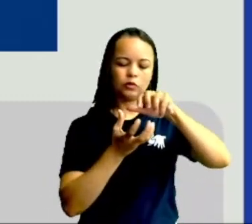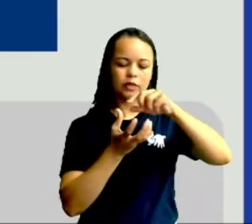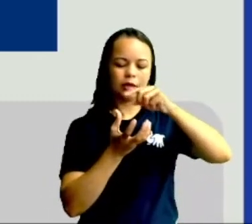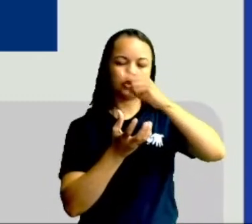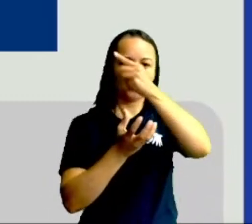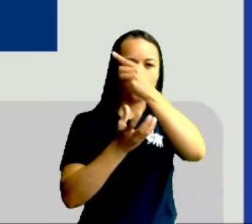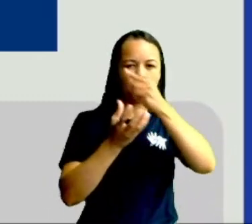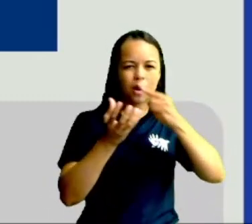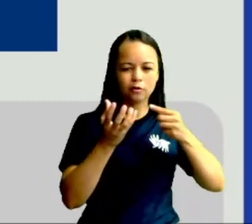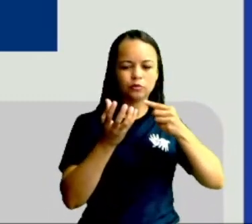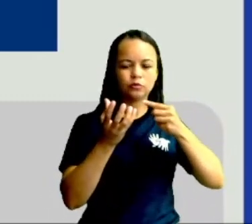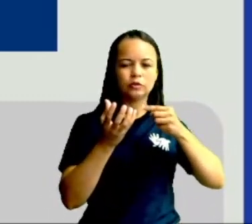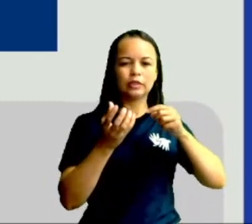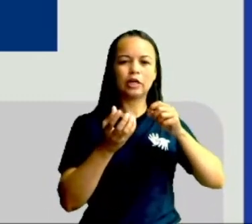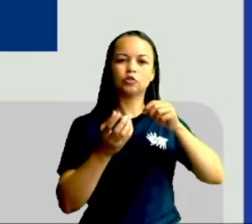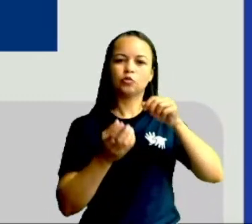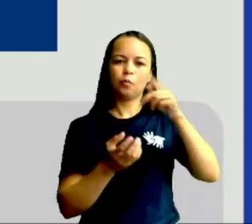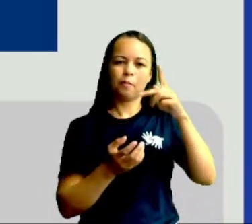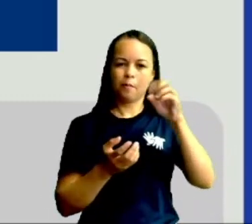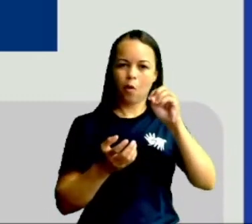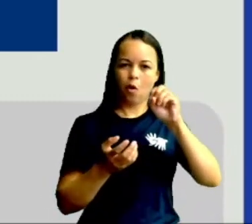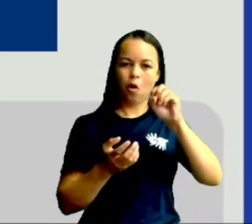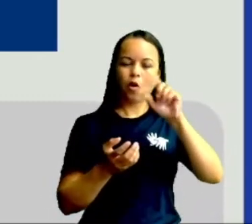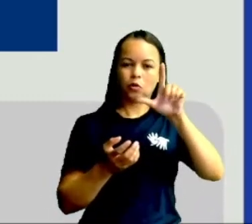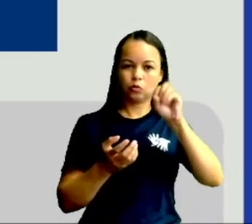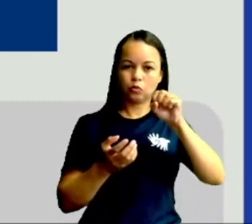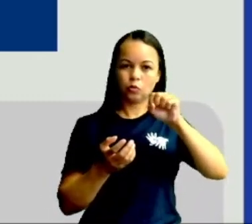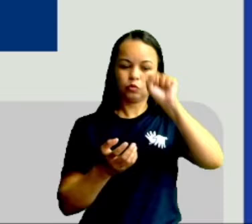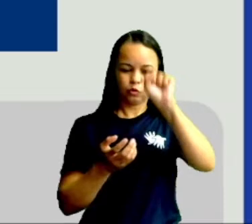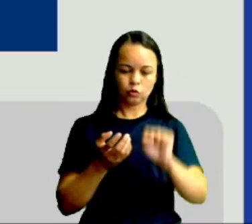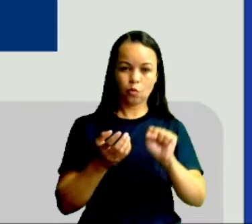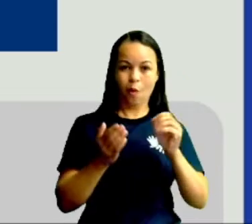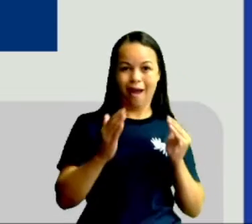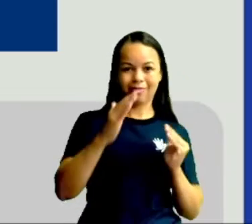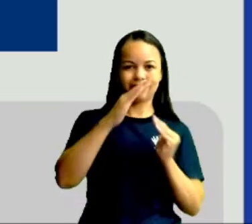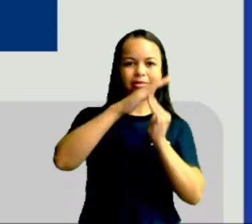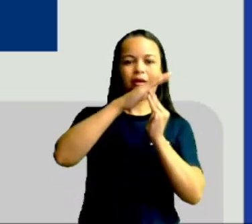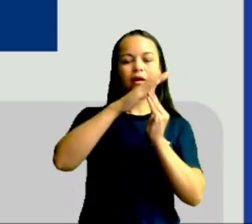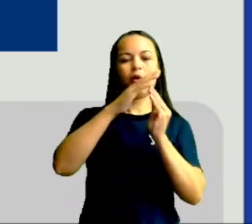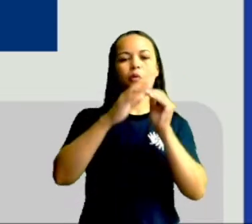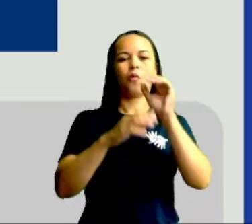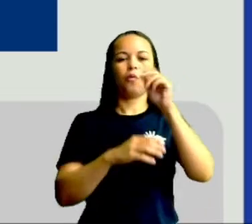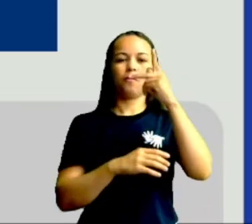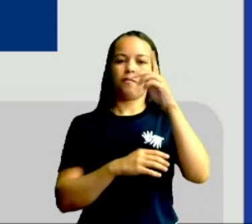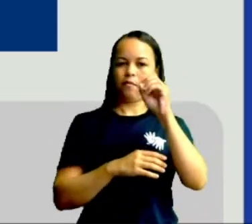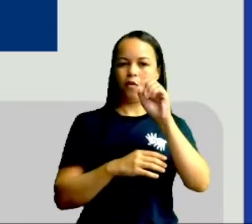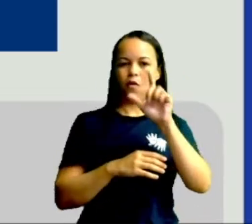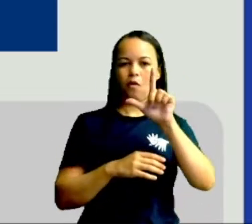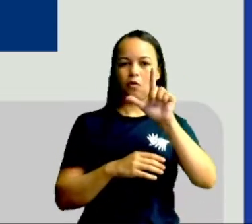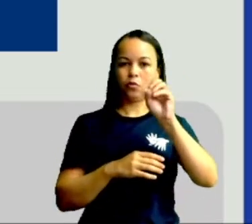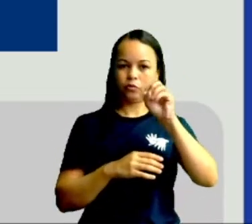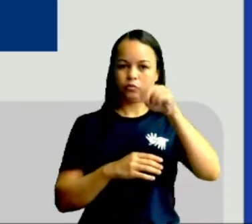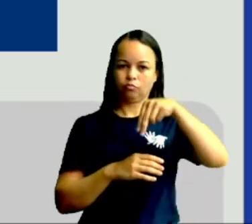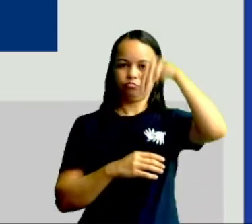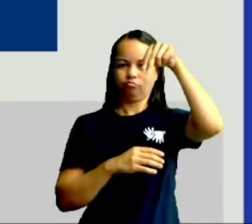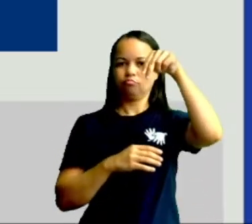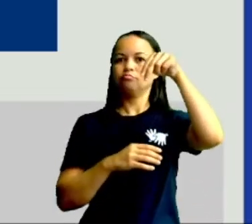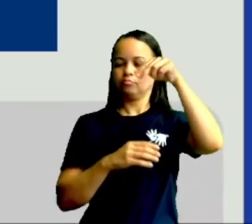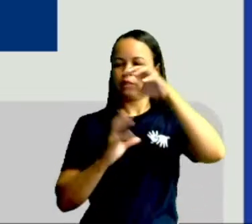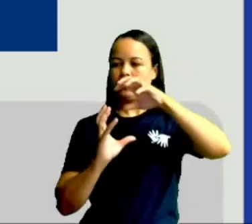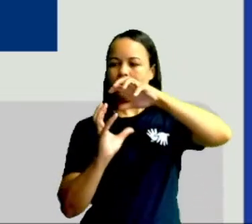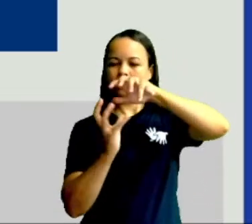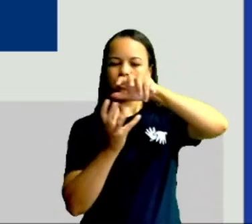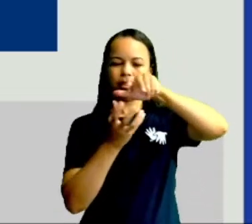planeta desde o Polo Sul até o Polo Norte. Este canudo representaria o eixo da